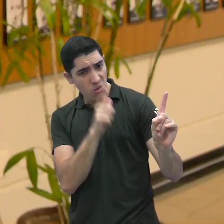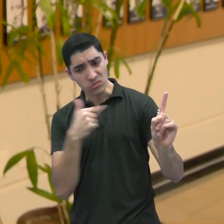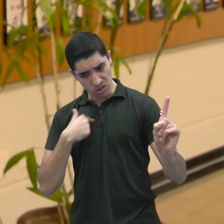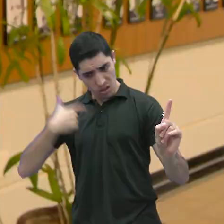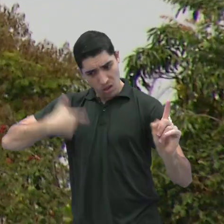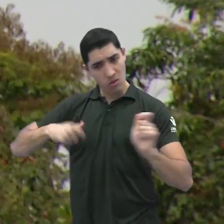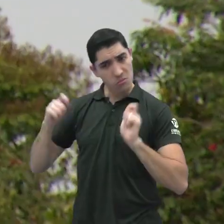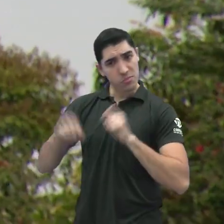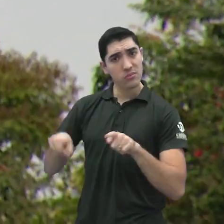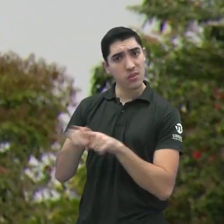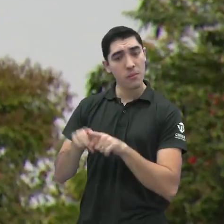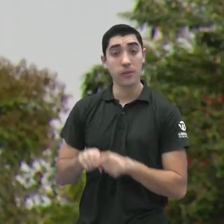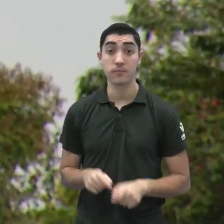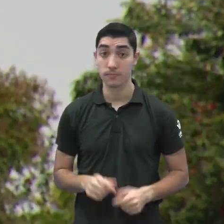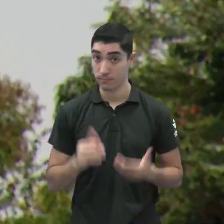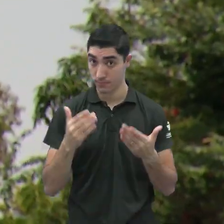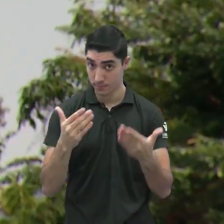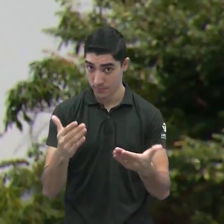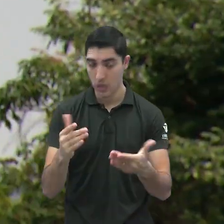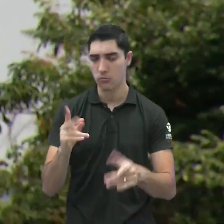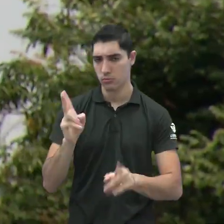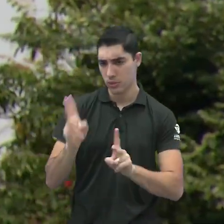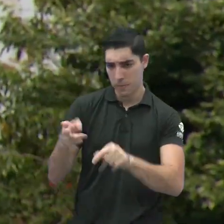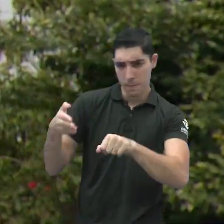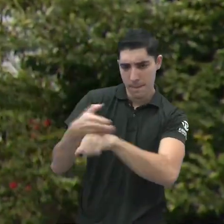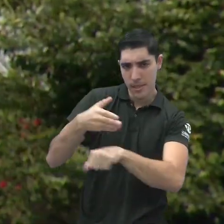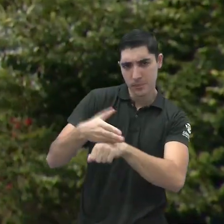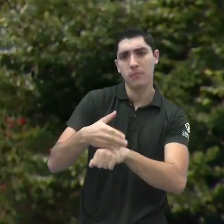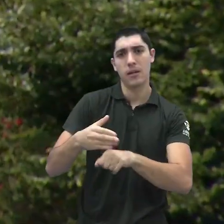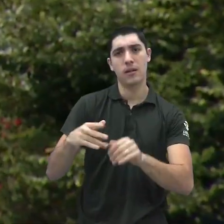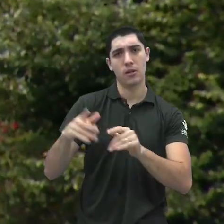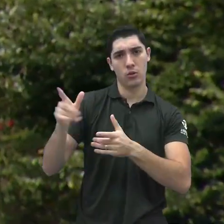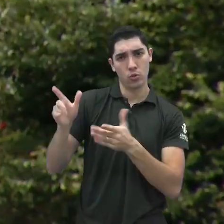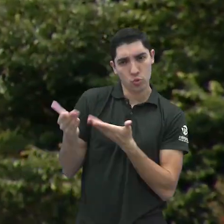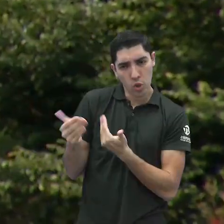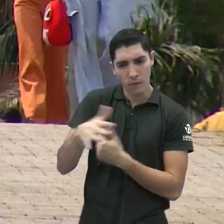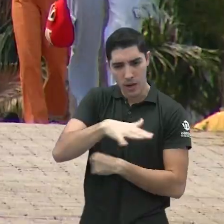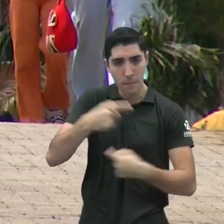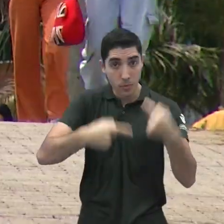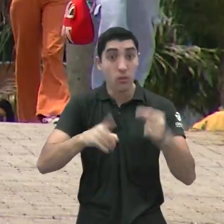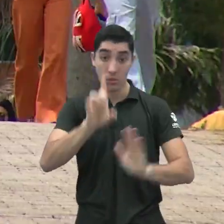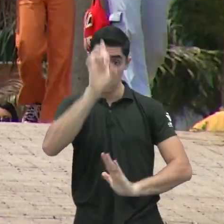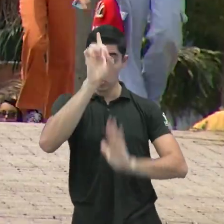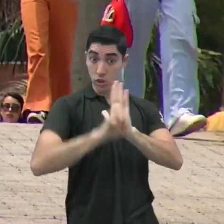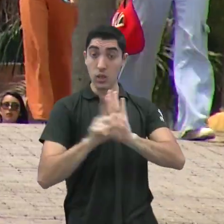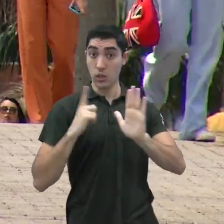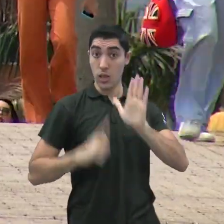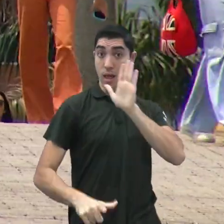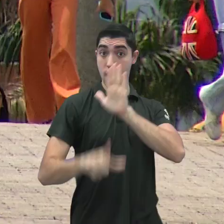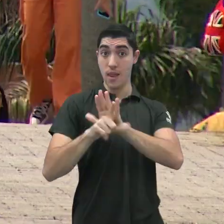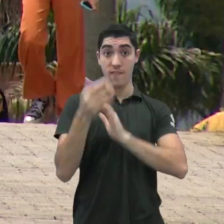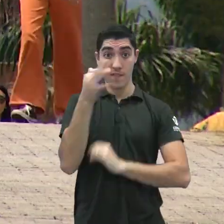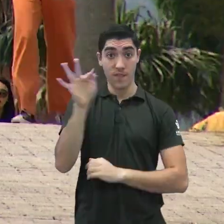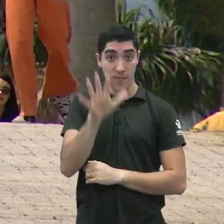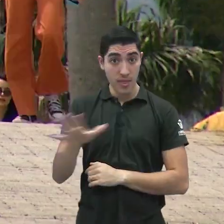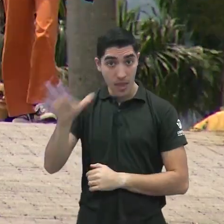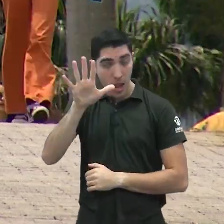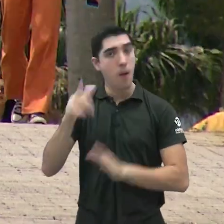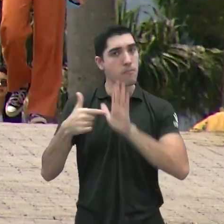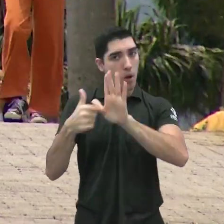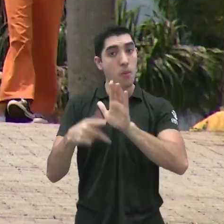chegou, eu também posso. A garantia da participação social e política dos jovens é um direito previsto em lei